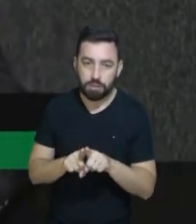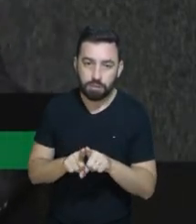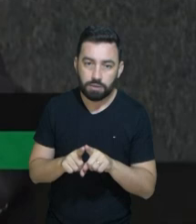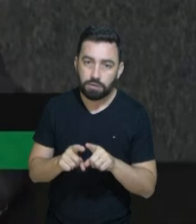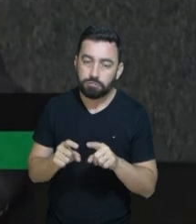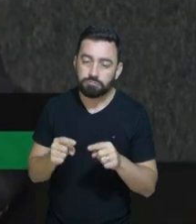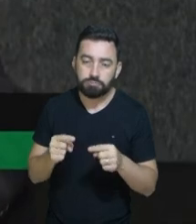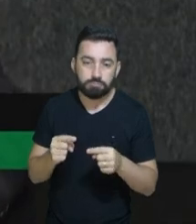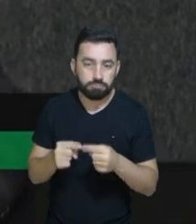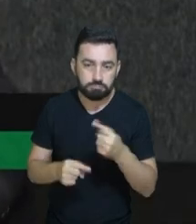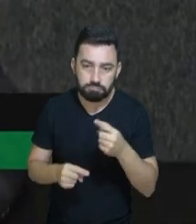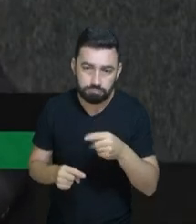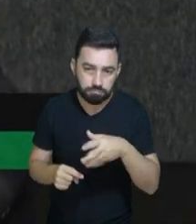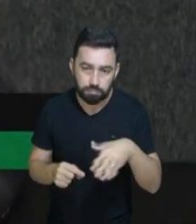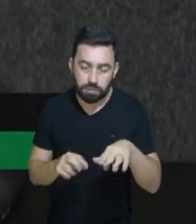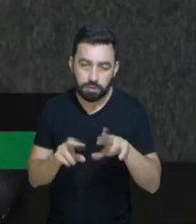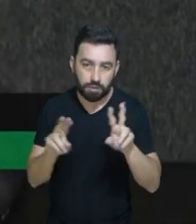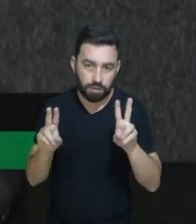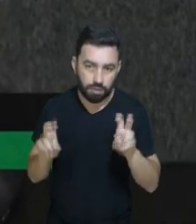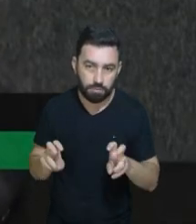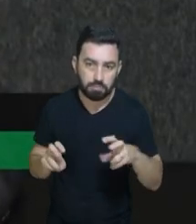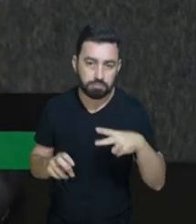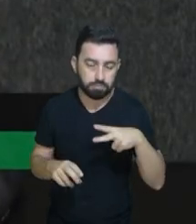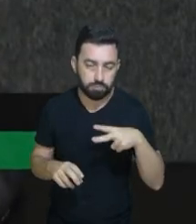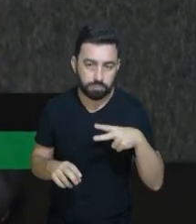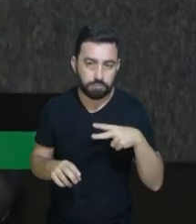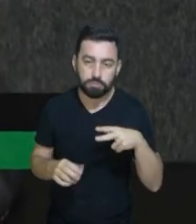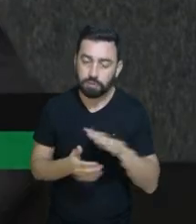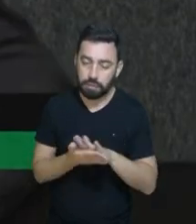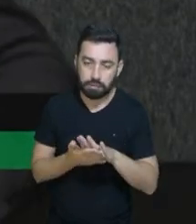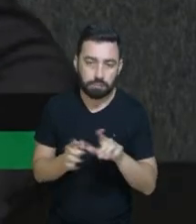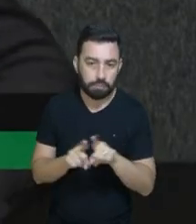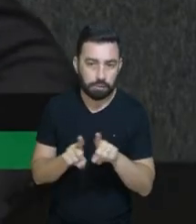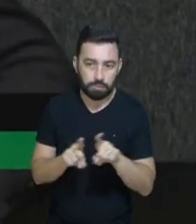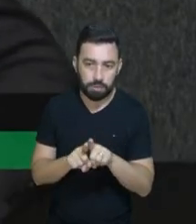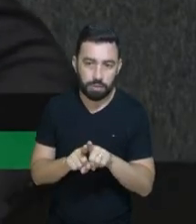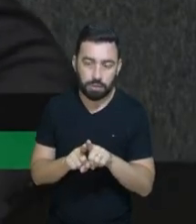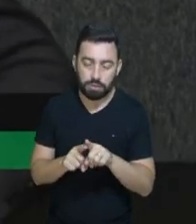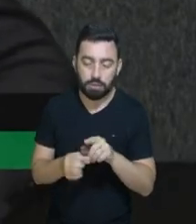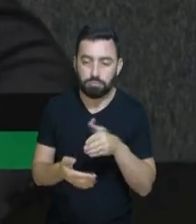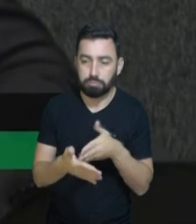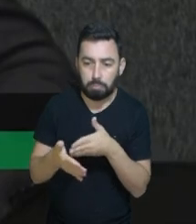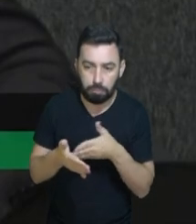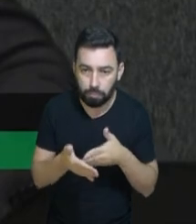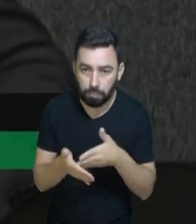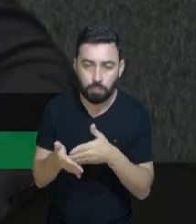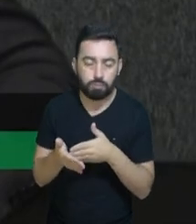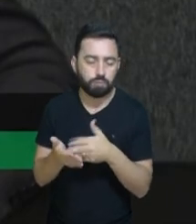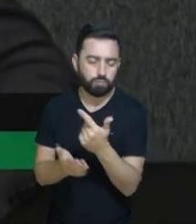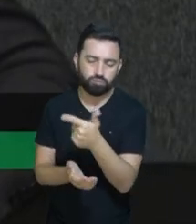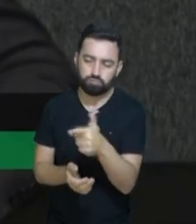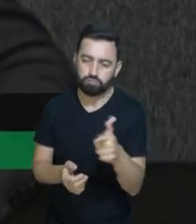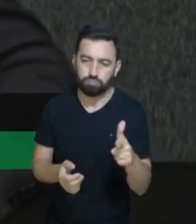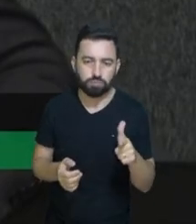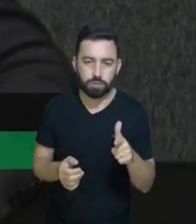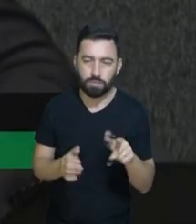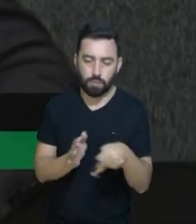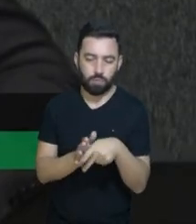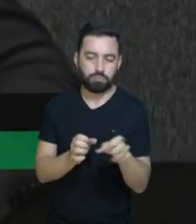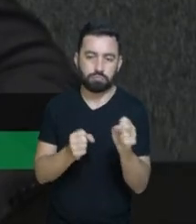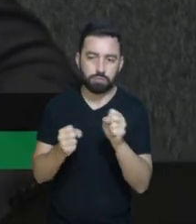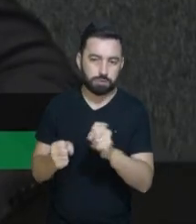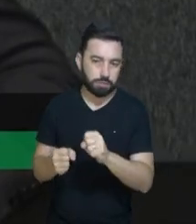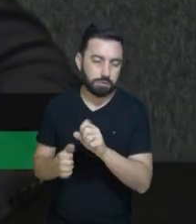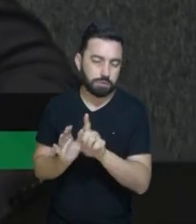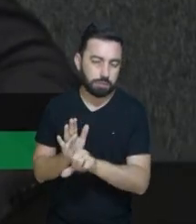nenhum rol de matérias de competência privativa que impeça propositura por iniciativa de membro do poder poder legislativo